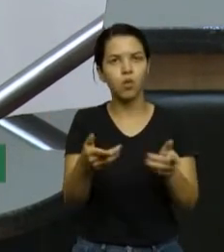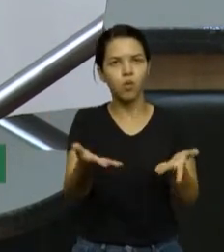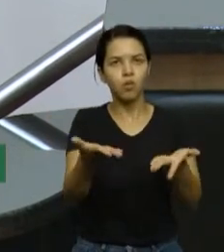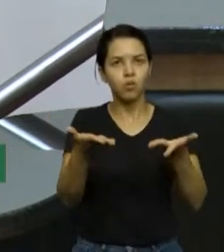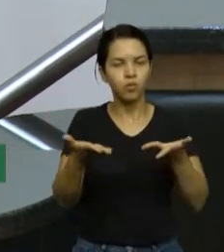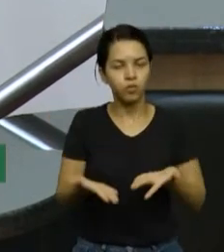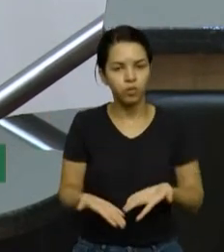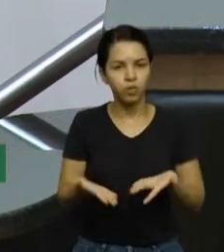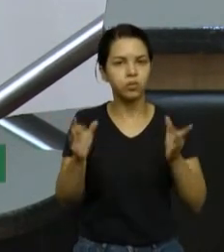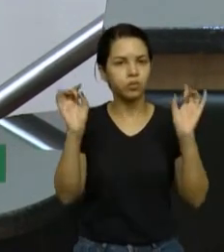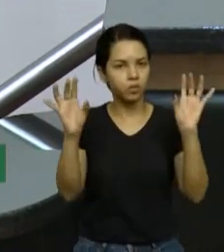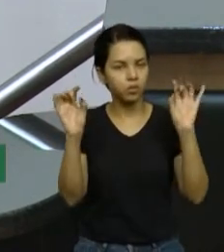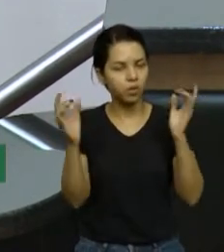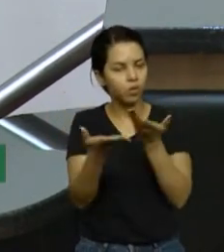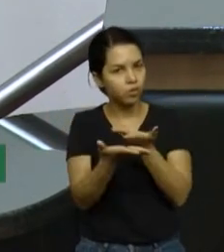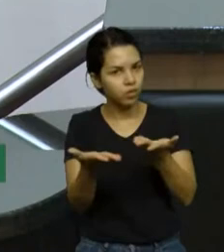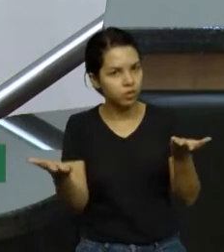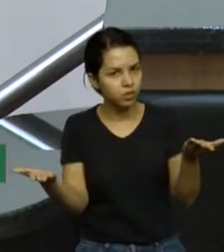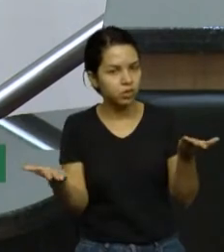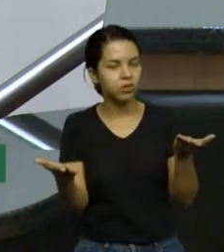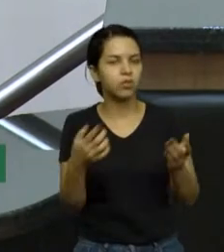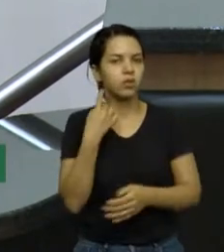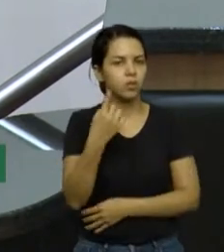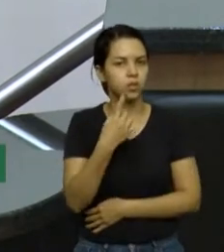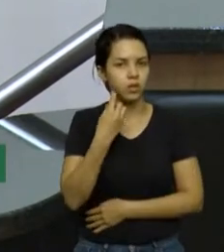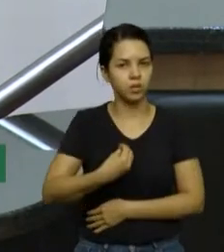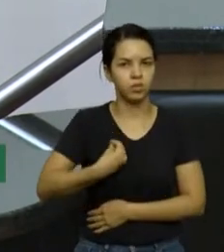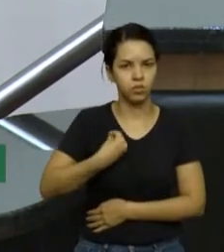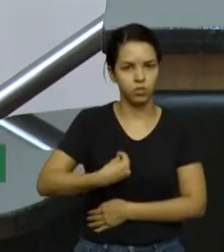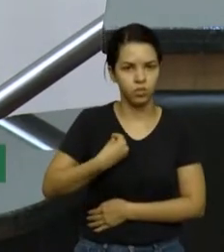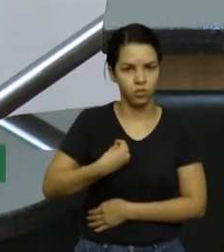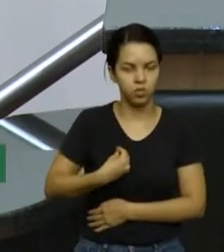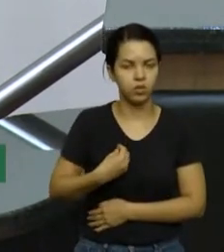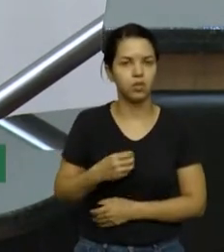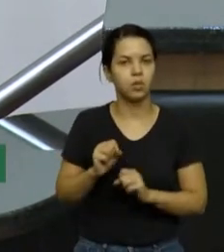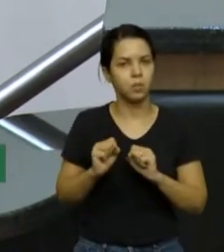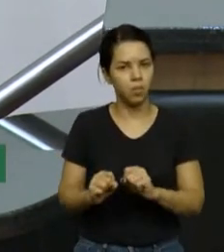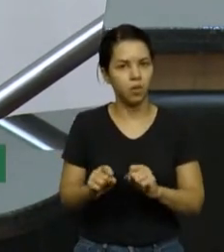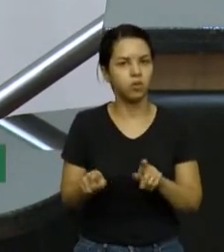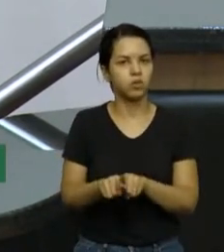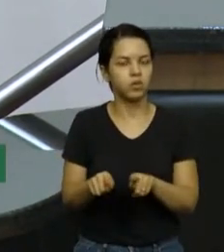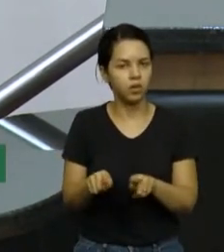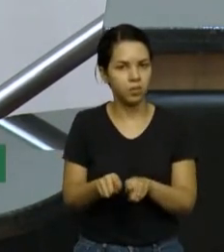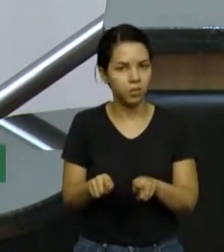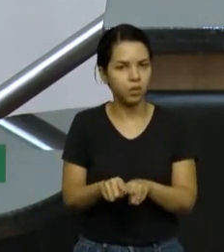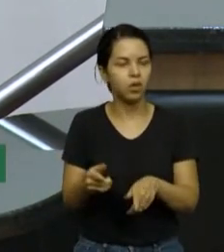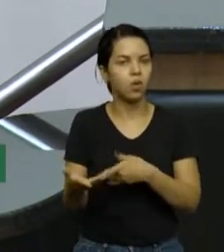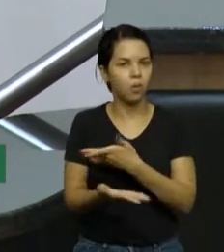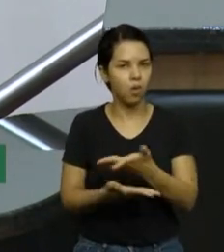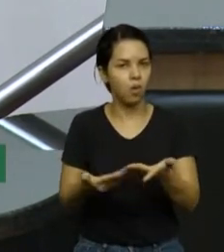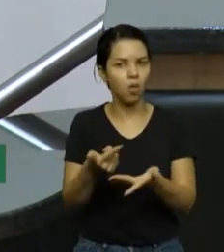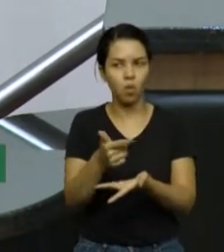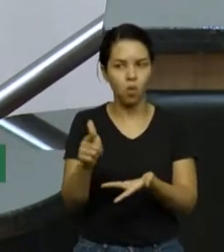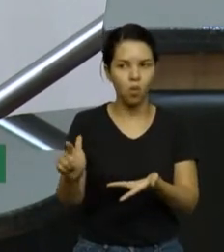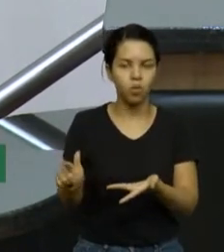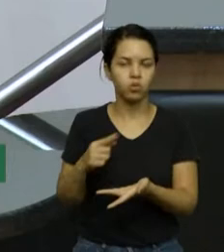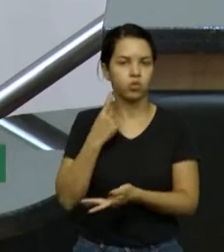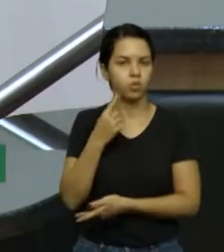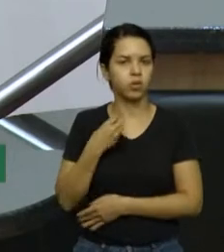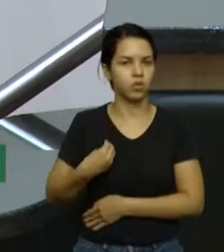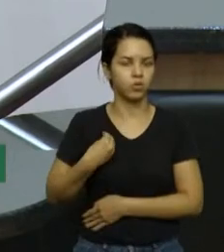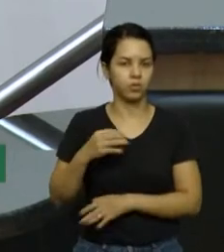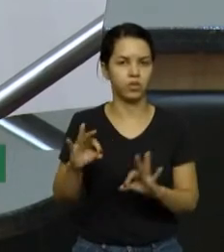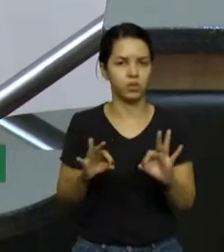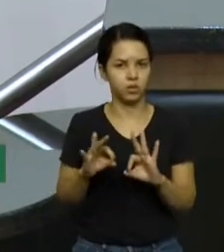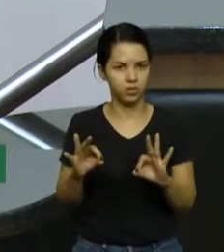a todos vocês, deputados, que estão presentes e que possam estar repassando também para aqueles demais que não estão presentes,